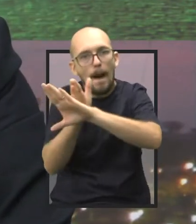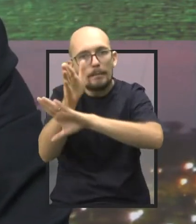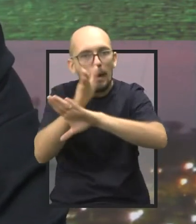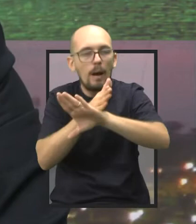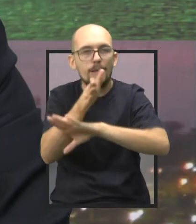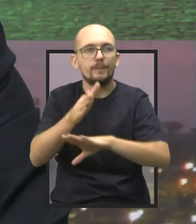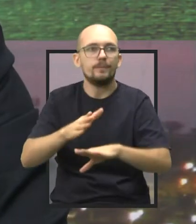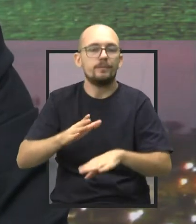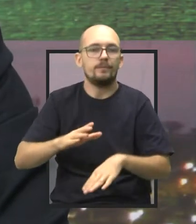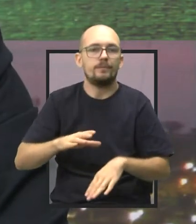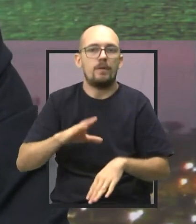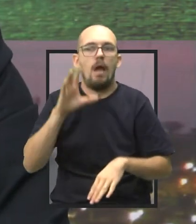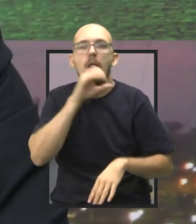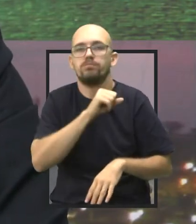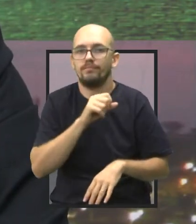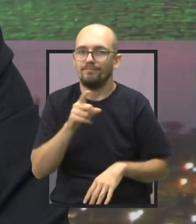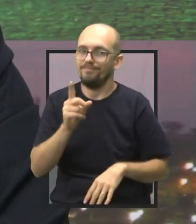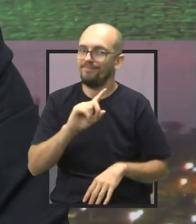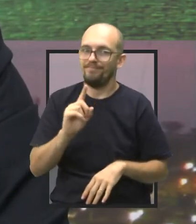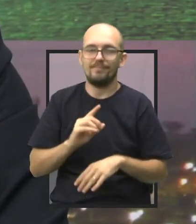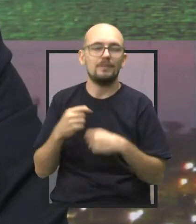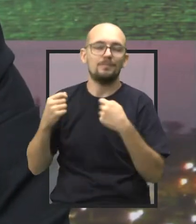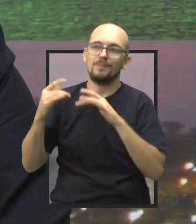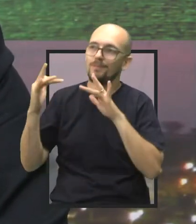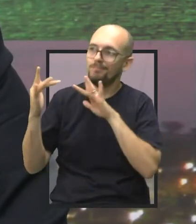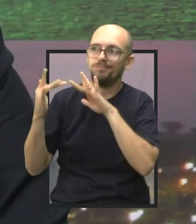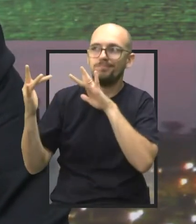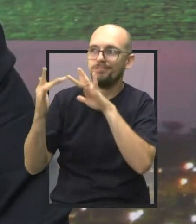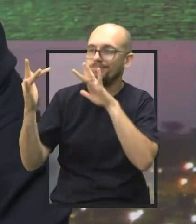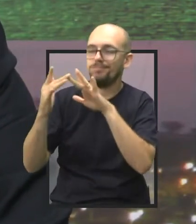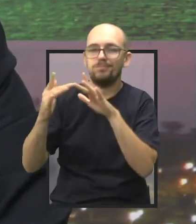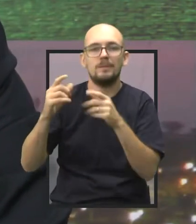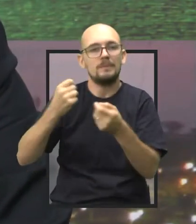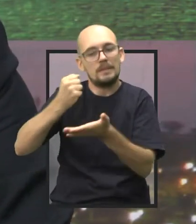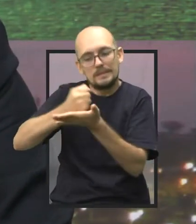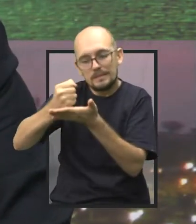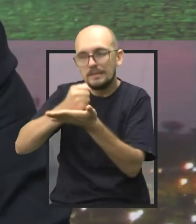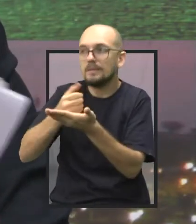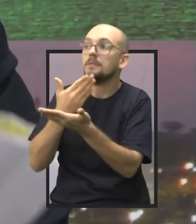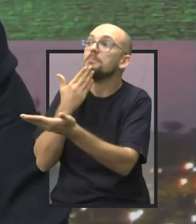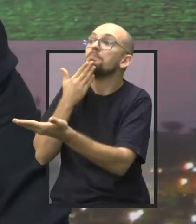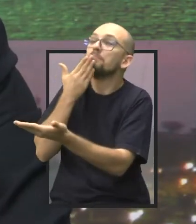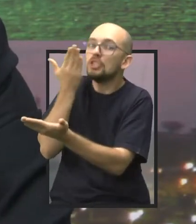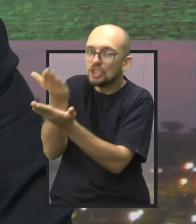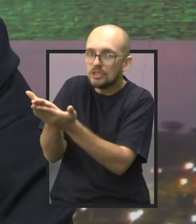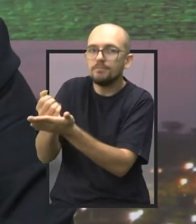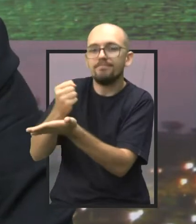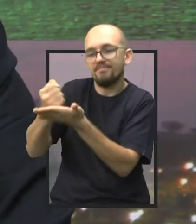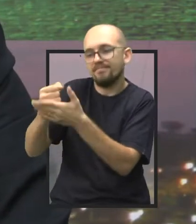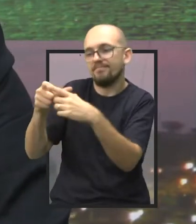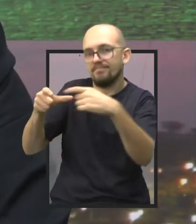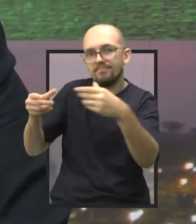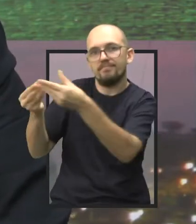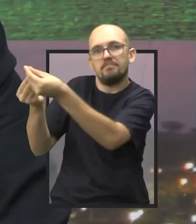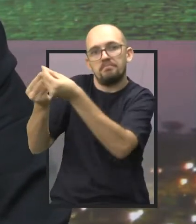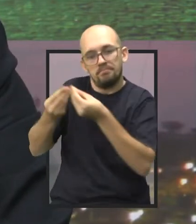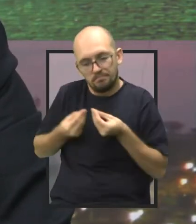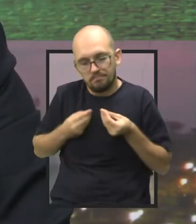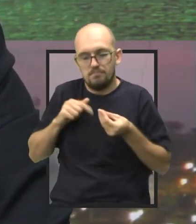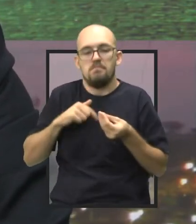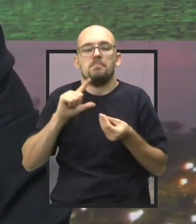No Sincove, Brasília, você tem que fazer o protocolo dos seus pedidos com toda a implantação